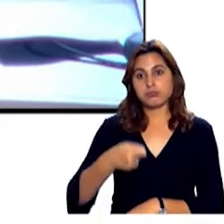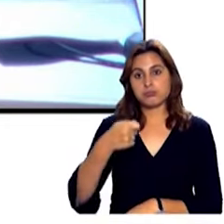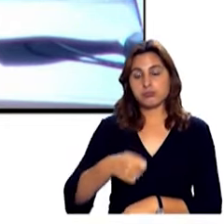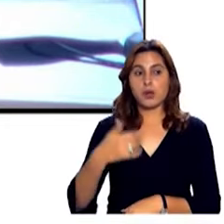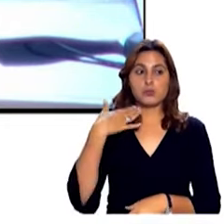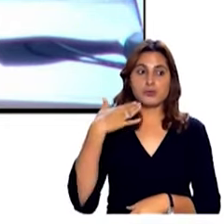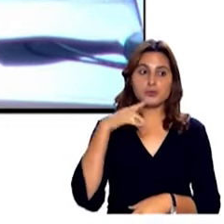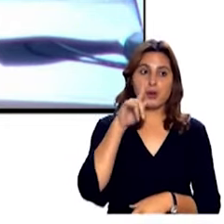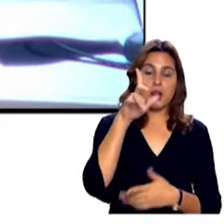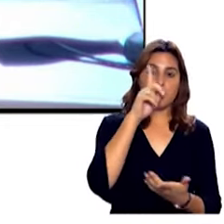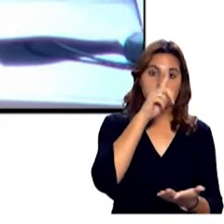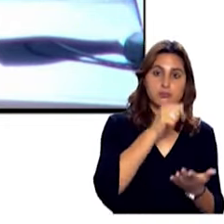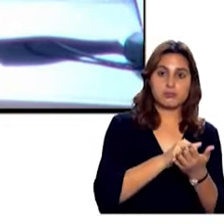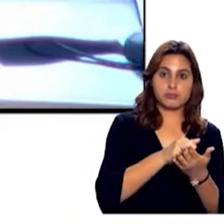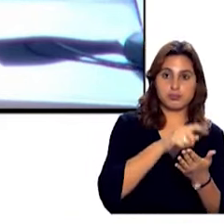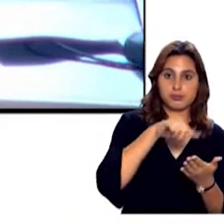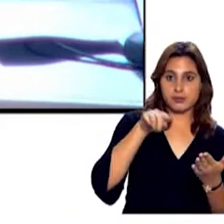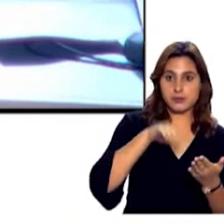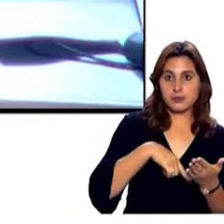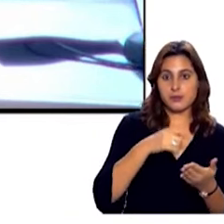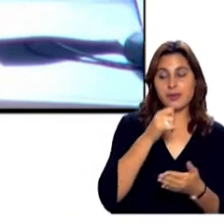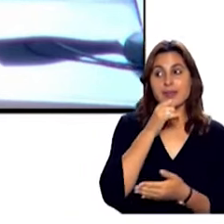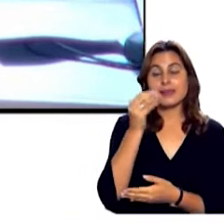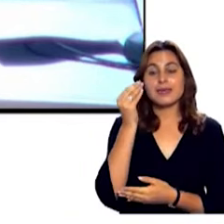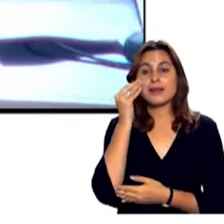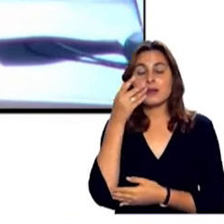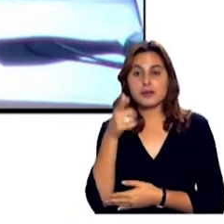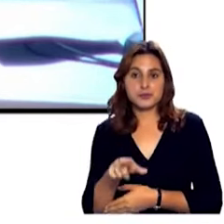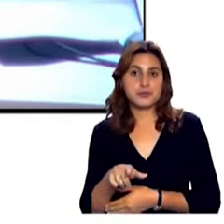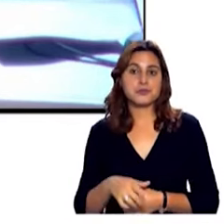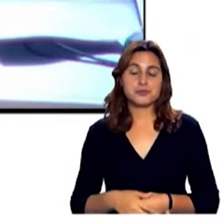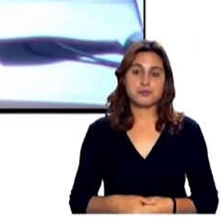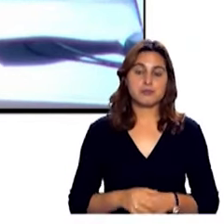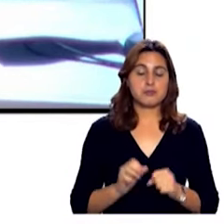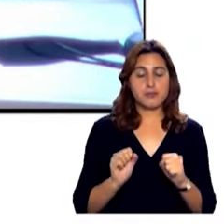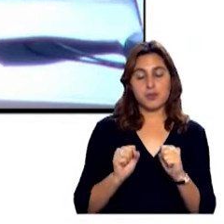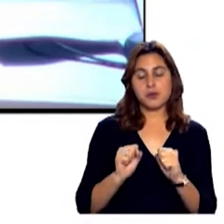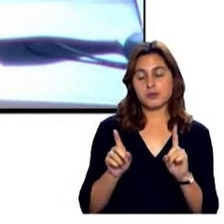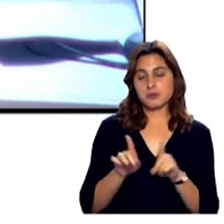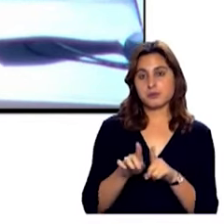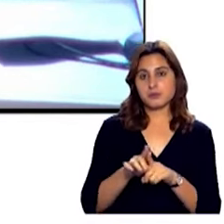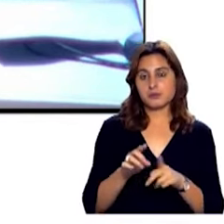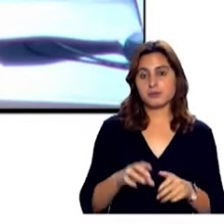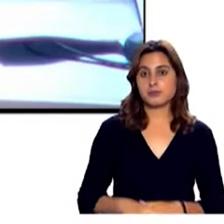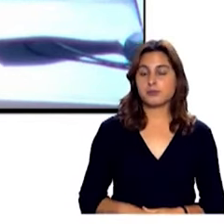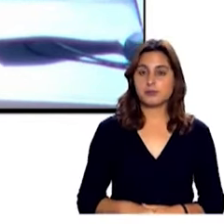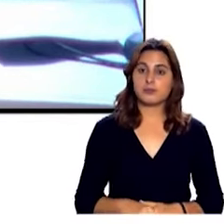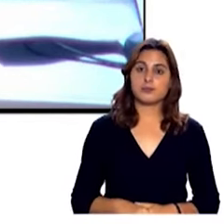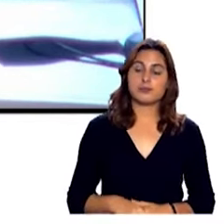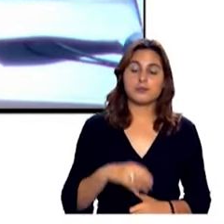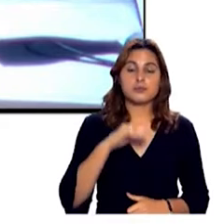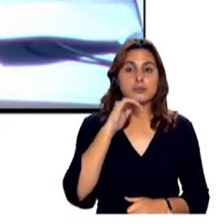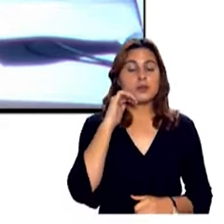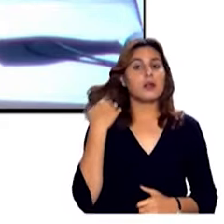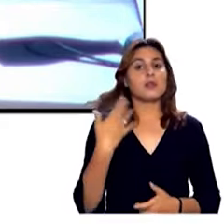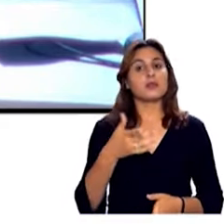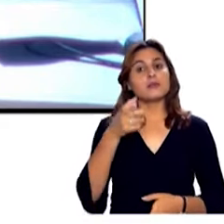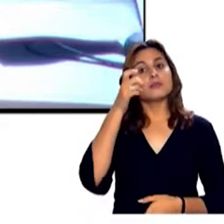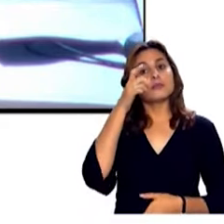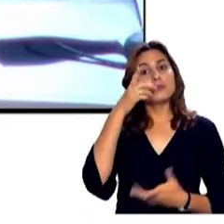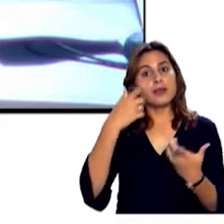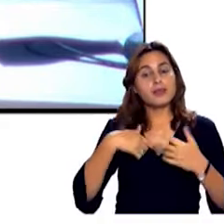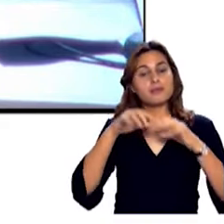n'y a aucun modle idéal mais ce qui est intéressant c'est d'avoir des cours de cassation qui se remet en cause ET qui